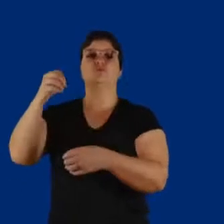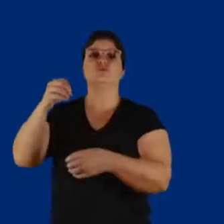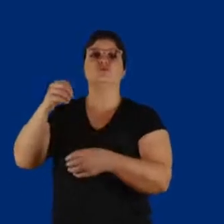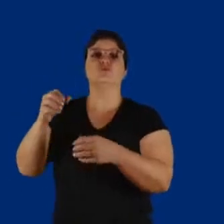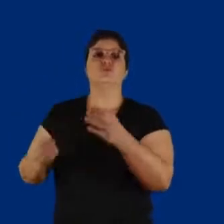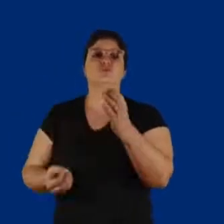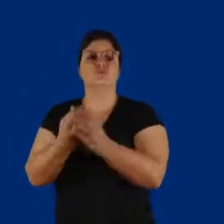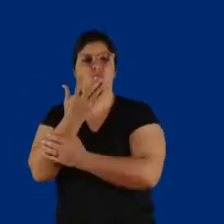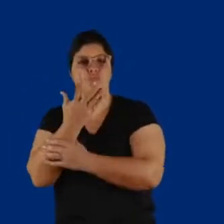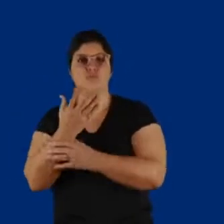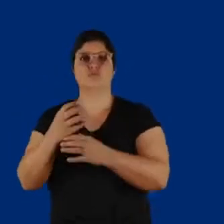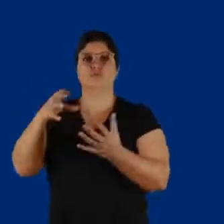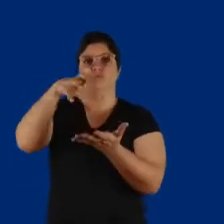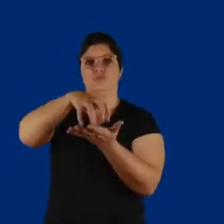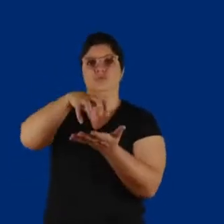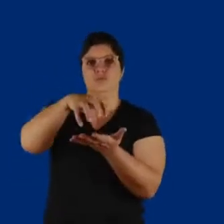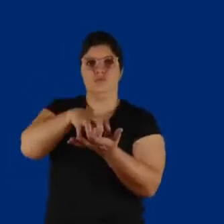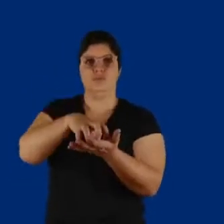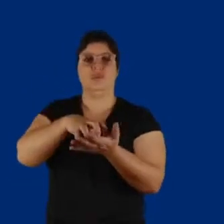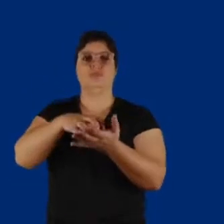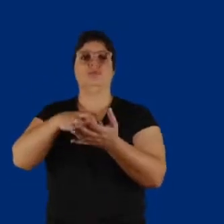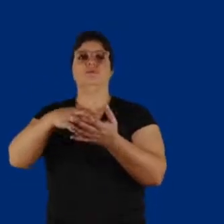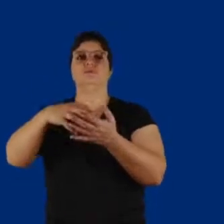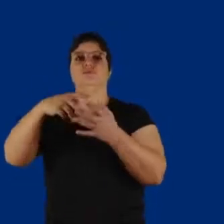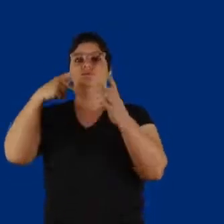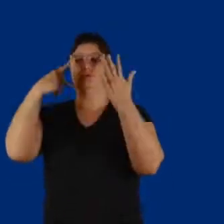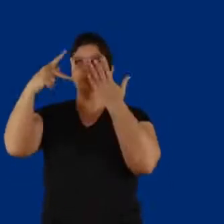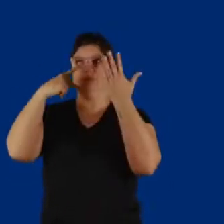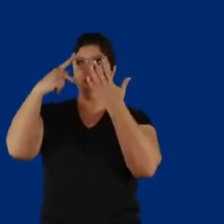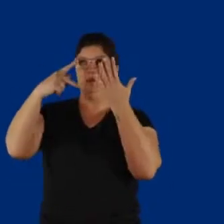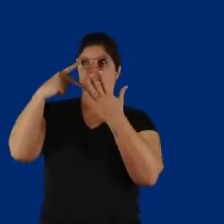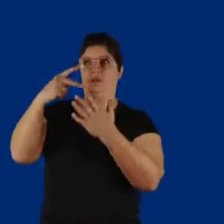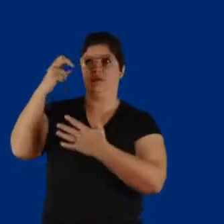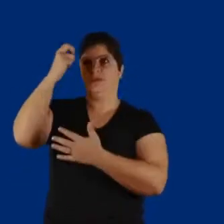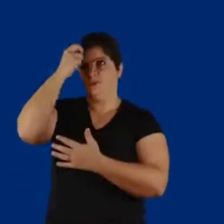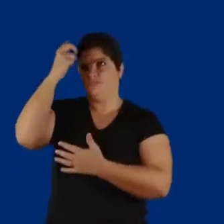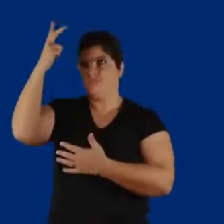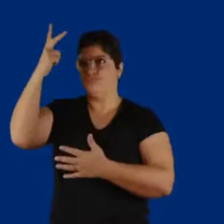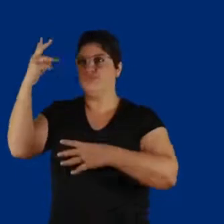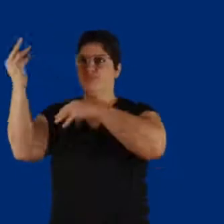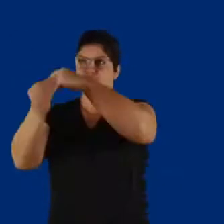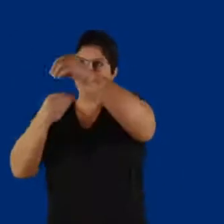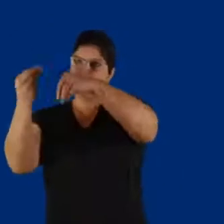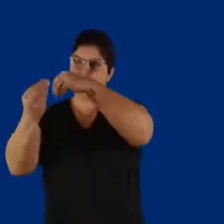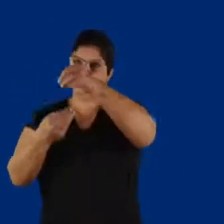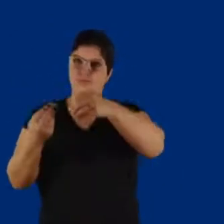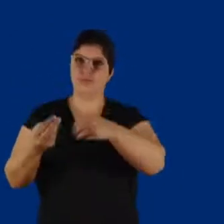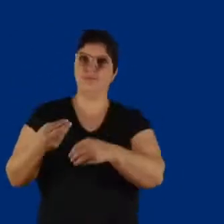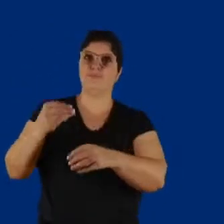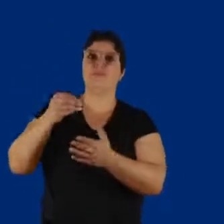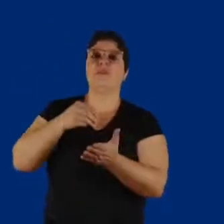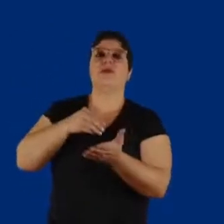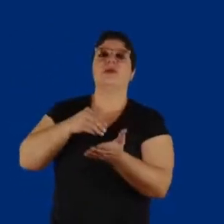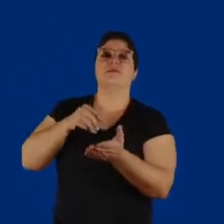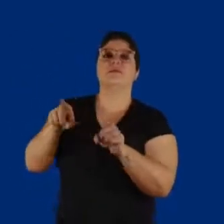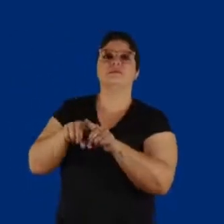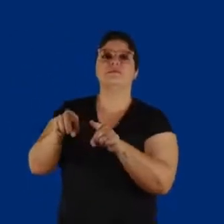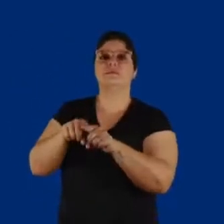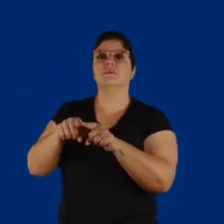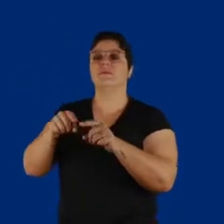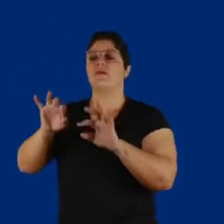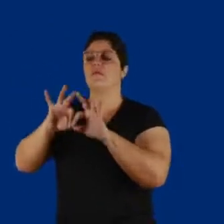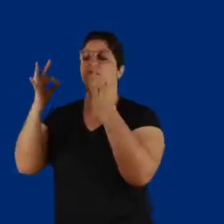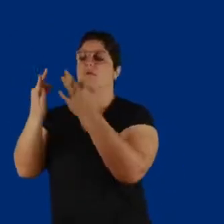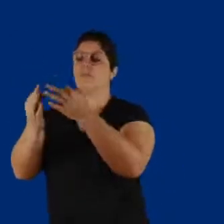de Consultas em Psiquiatria Transcultural, com décadas de experiência e publicações no atendimento a famílias de imigrantes